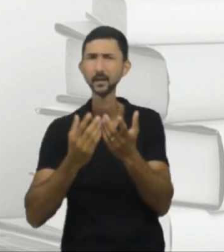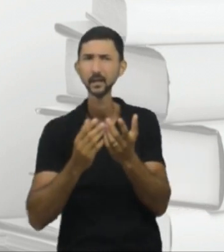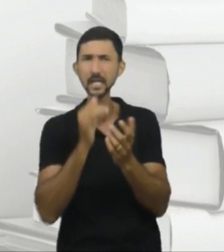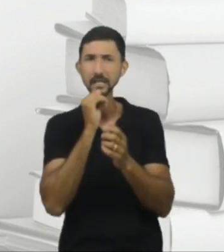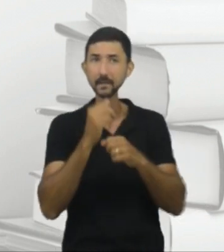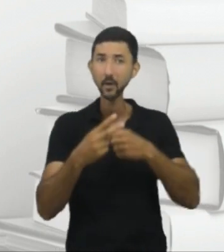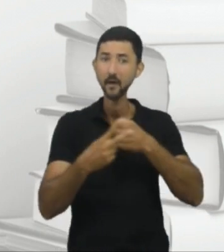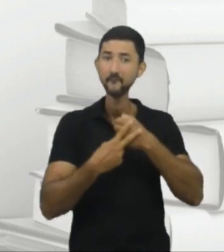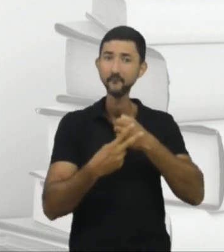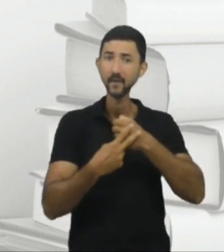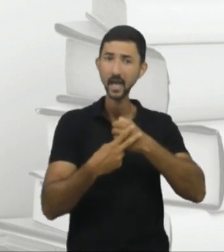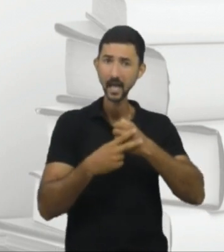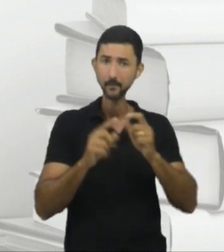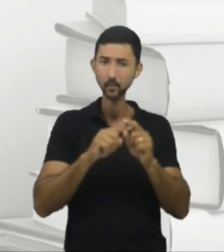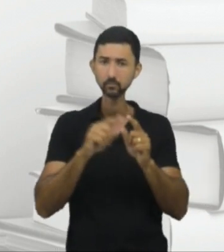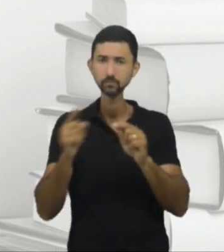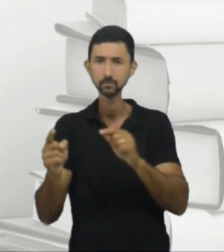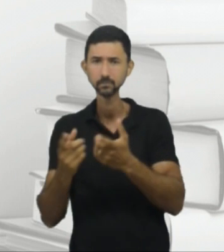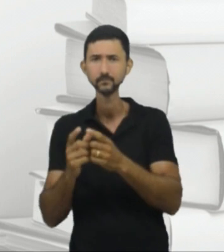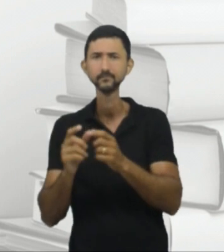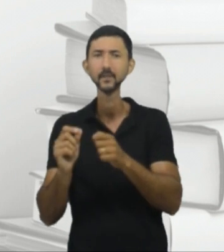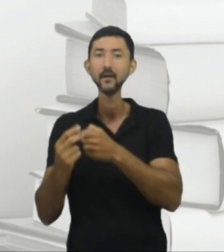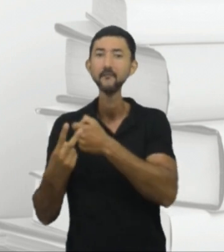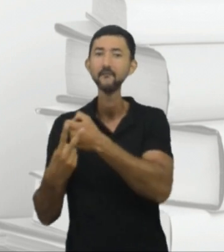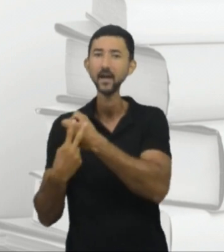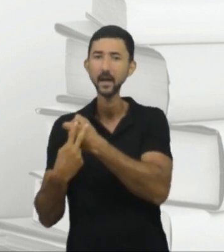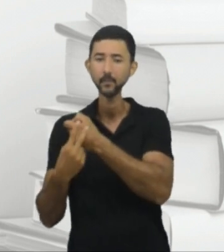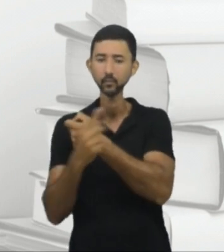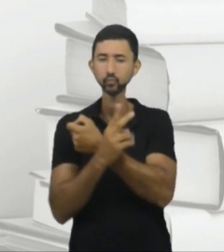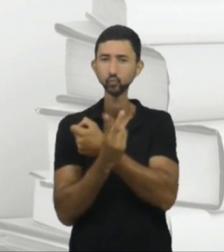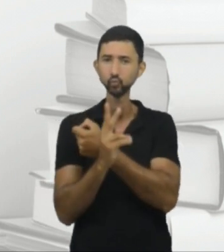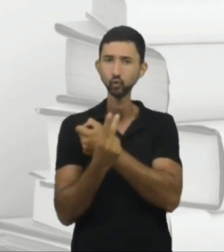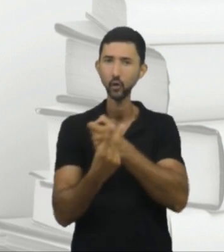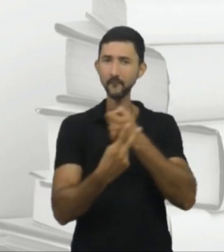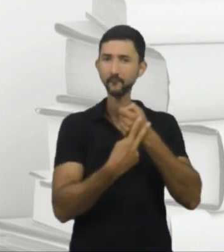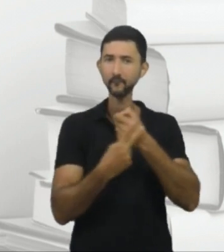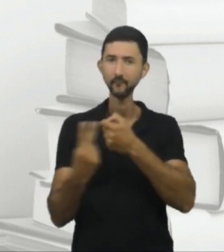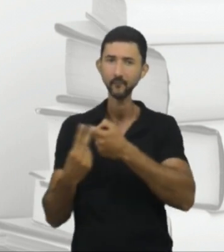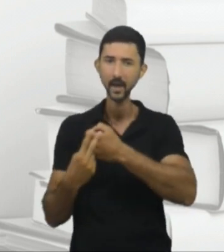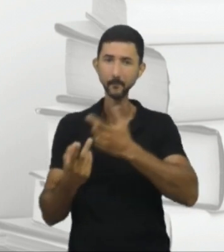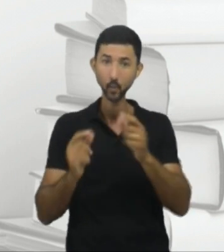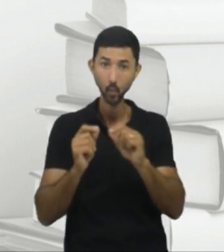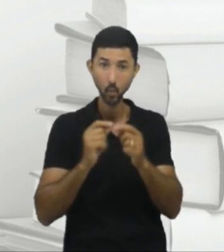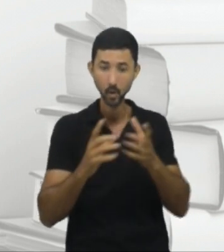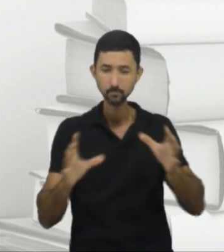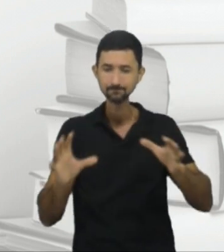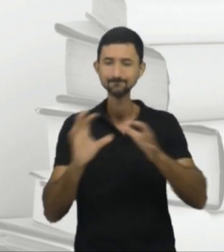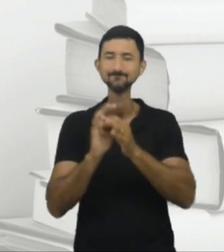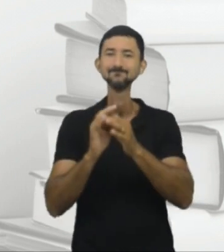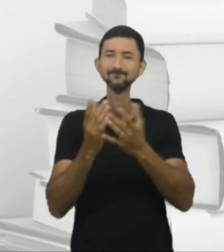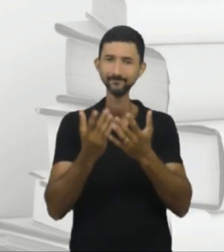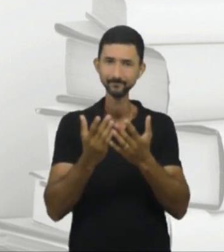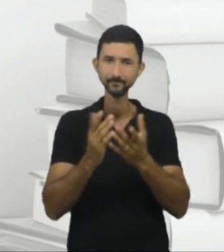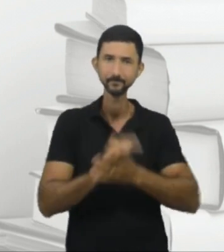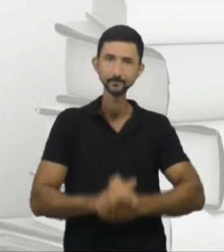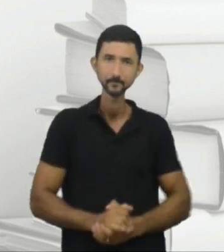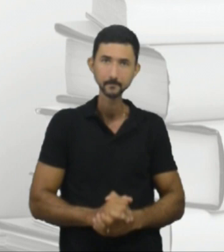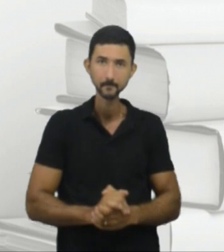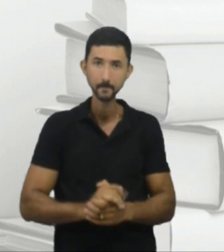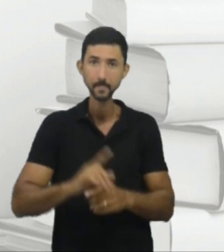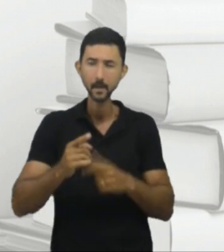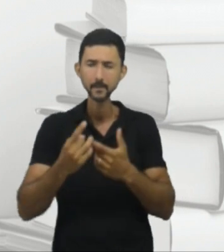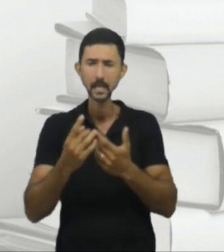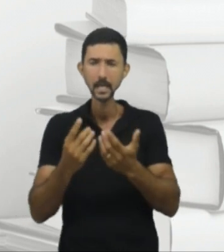um verbo e bem aqui eu tenho um outro verbo. Se eu tenho dois verbos, eu tenho duas orações. Então,